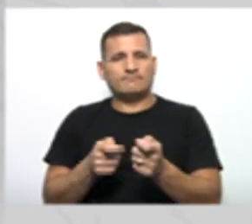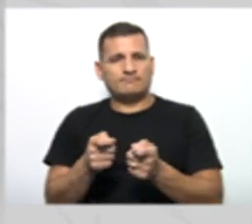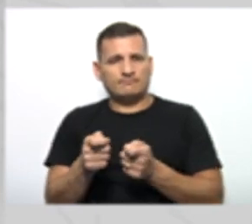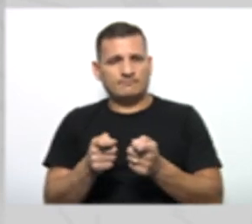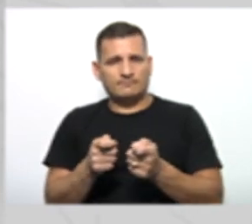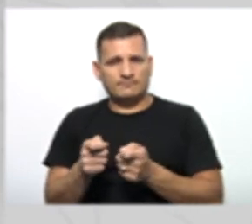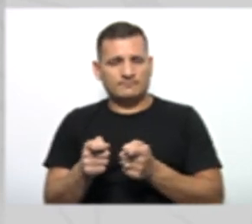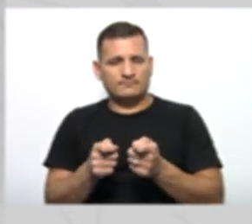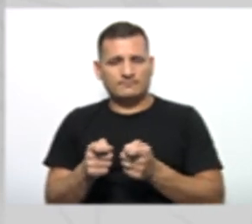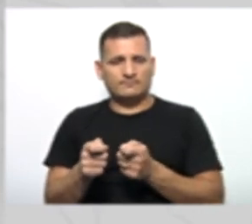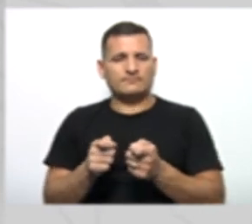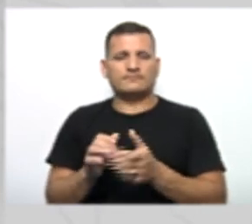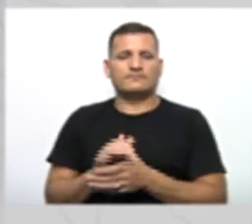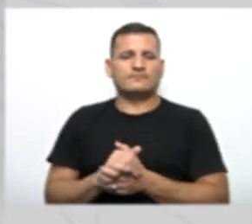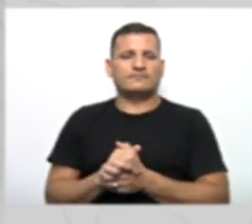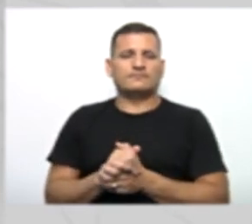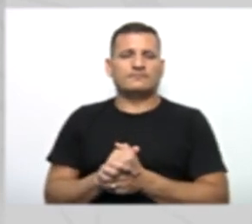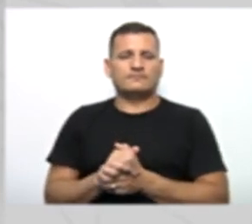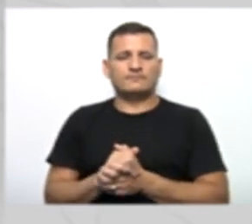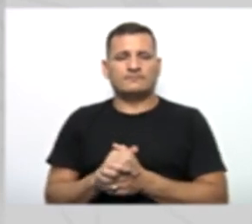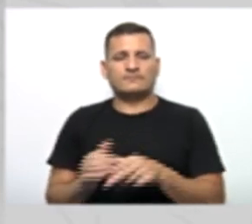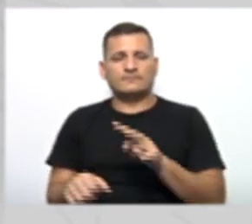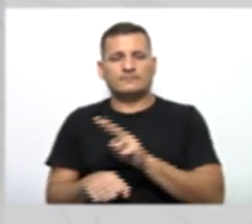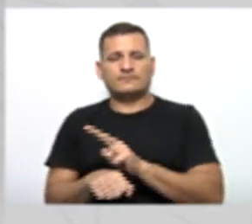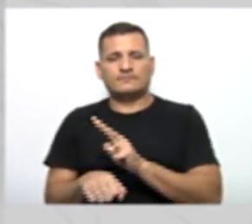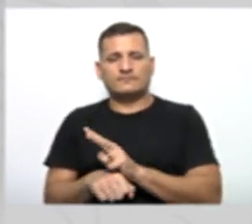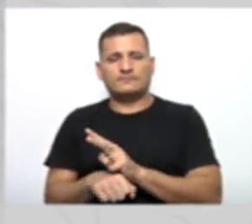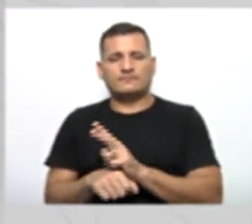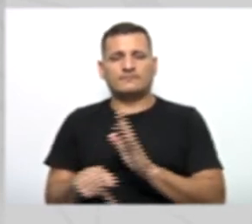e reserva particular do patrimônio natural.